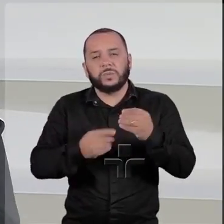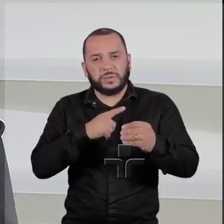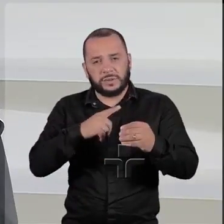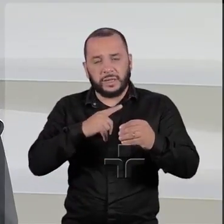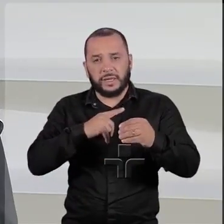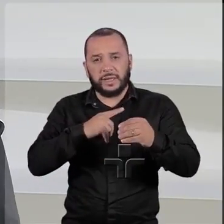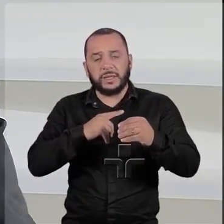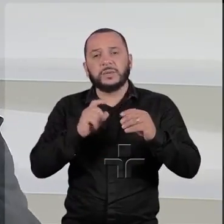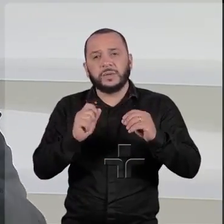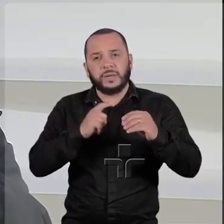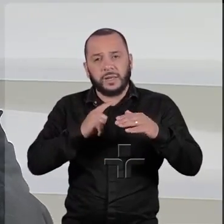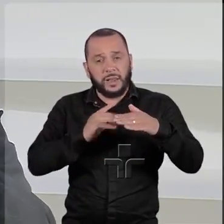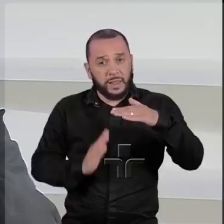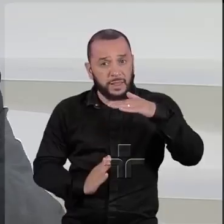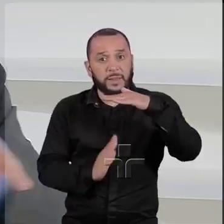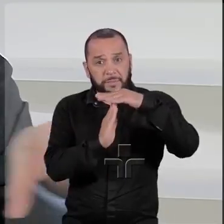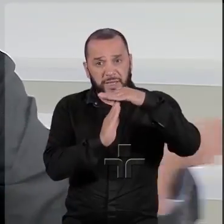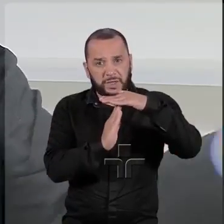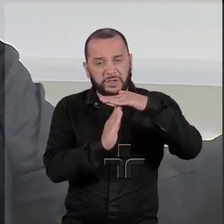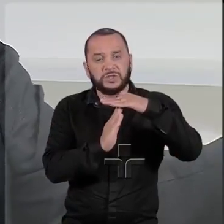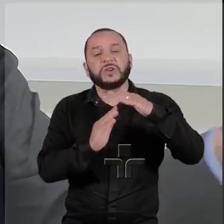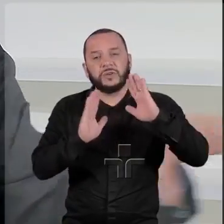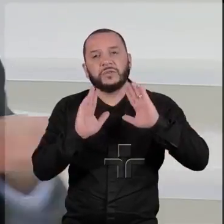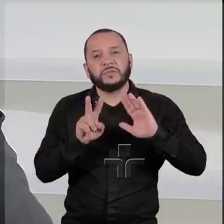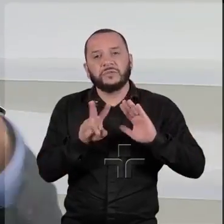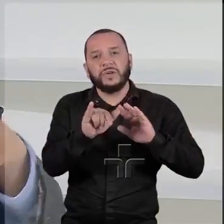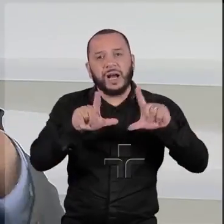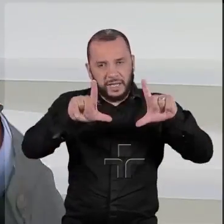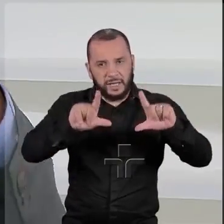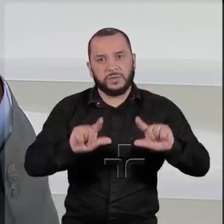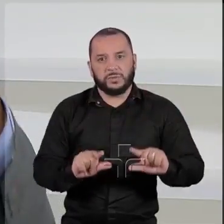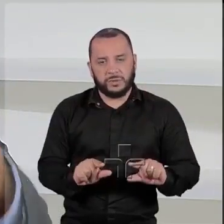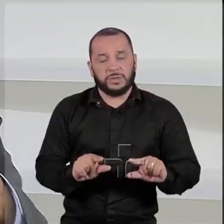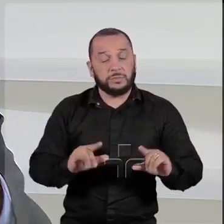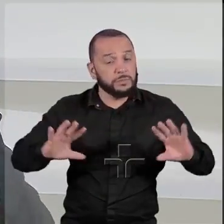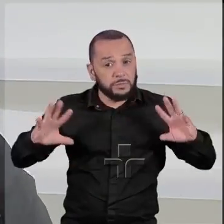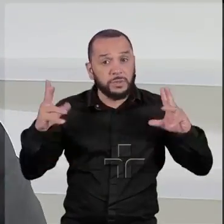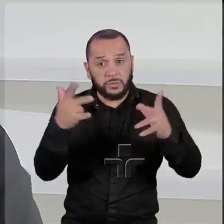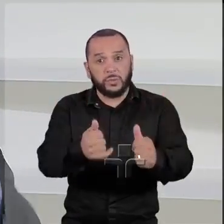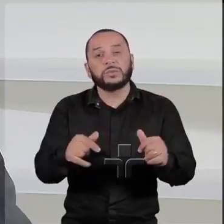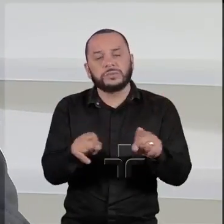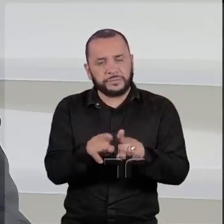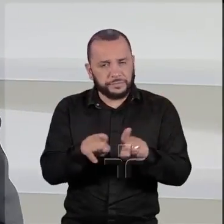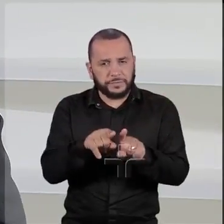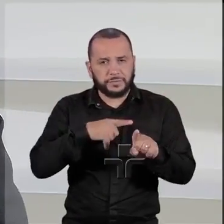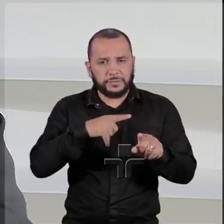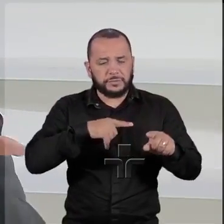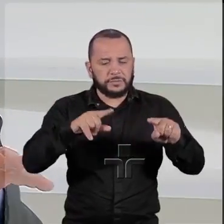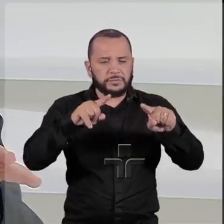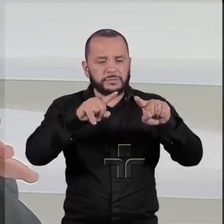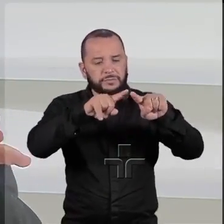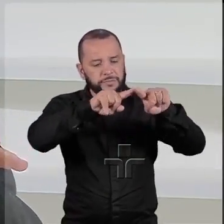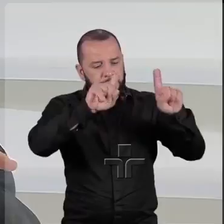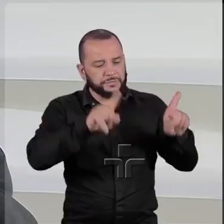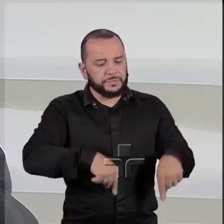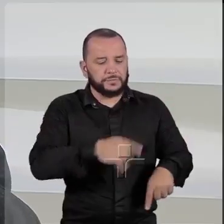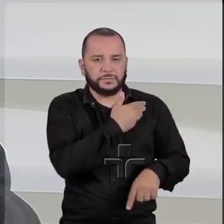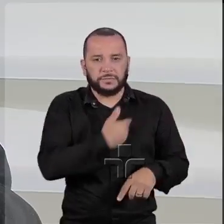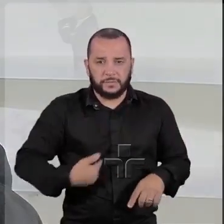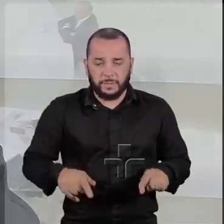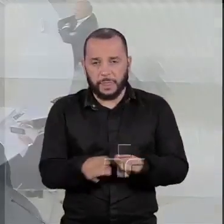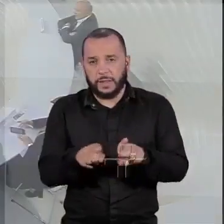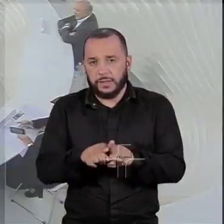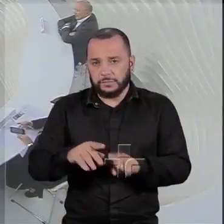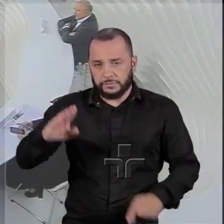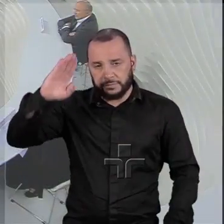reduzido drasticamente e o sistema vai valer para todos, inclusive funcionários públicos e militares,